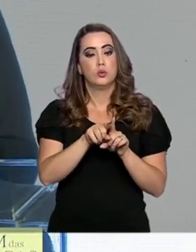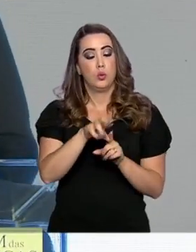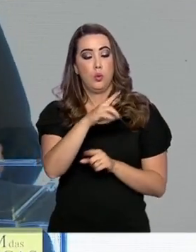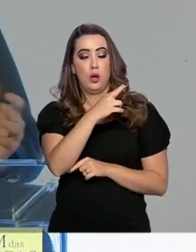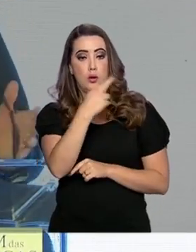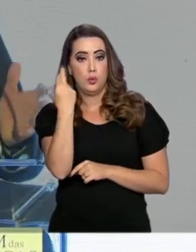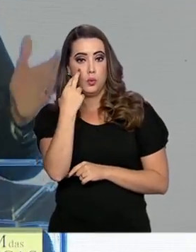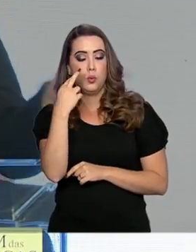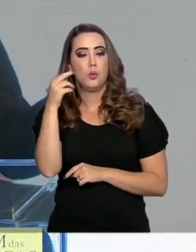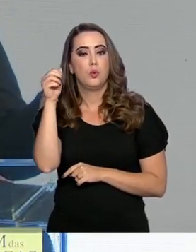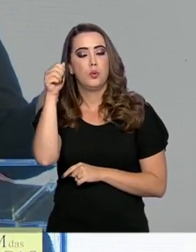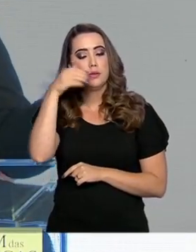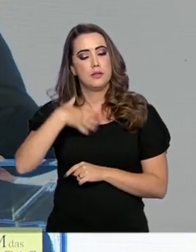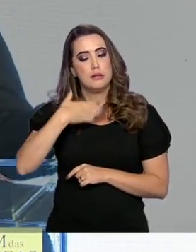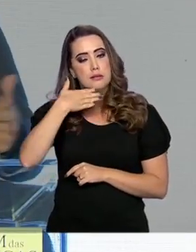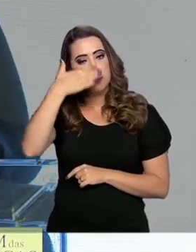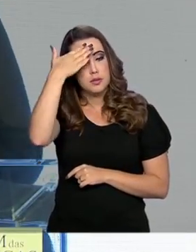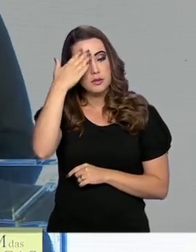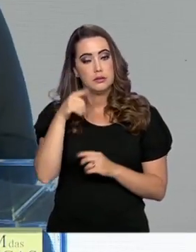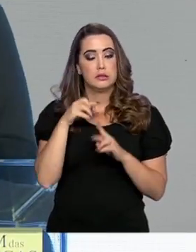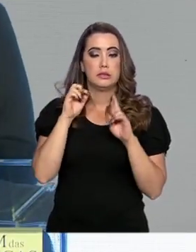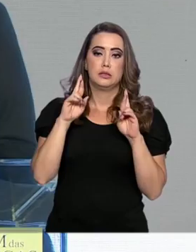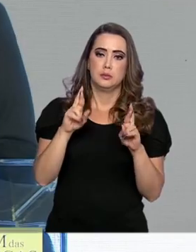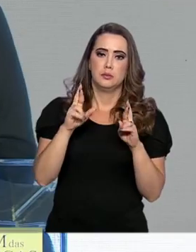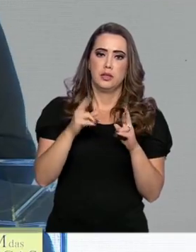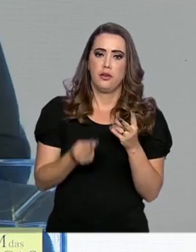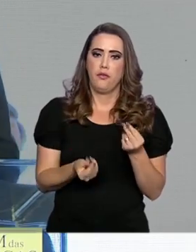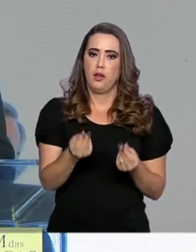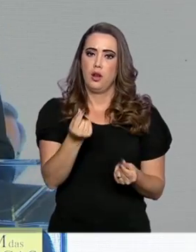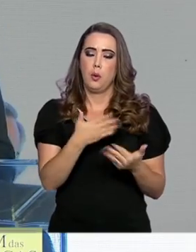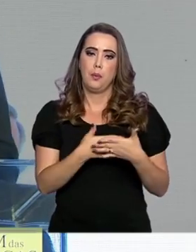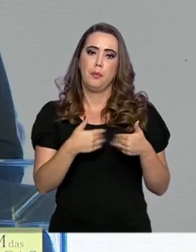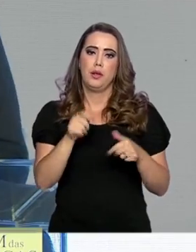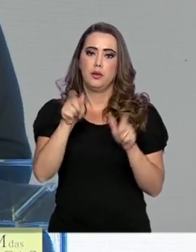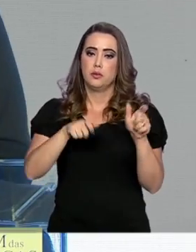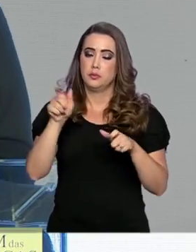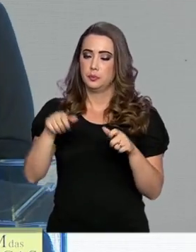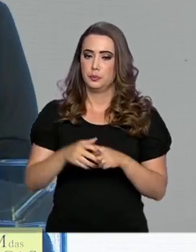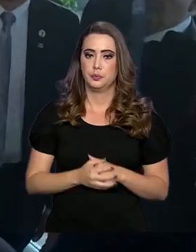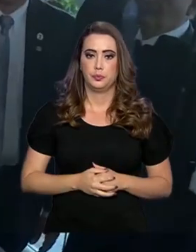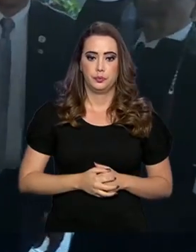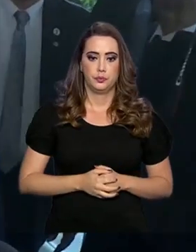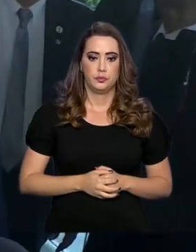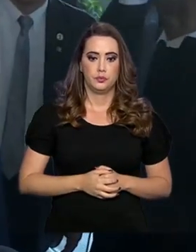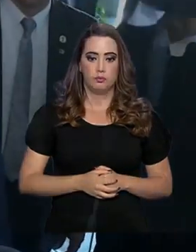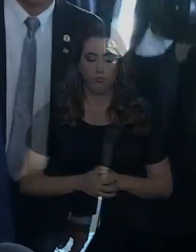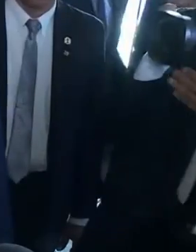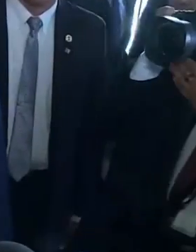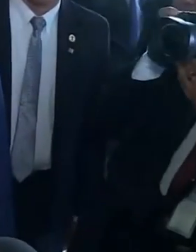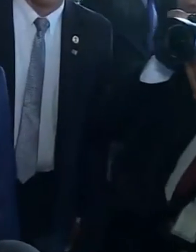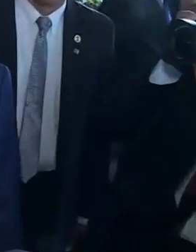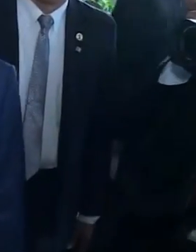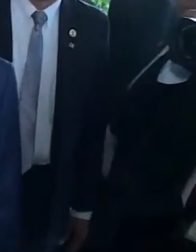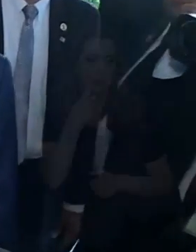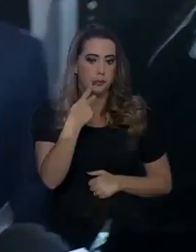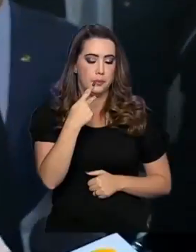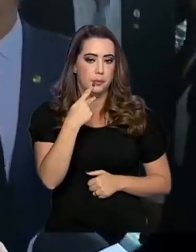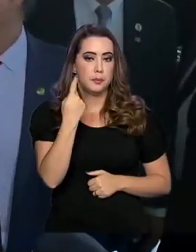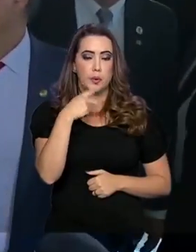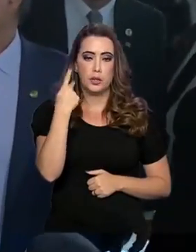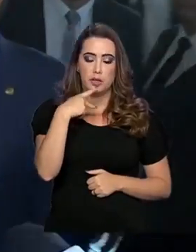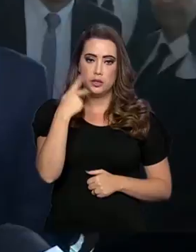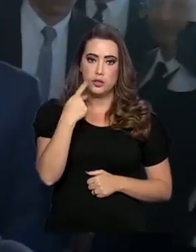Bolsonaro disse que espera que essa guerra de preços beneficie o consumidor brasileiro. A política que Petrobras segue